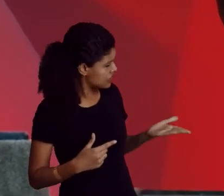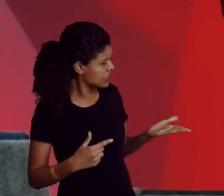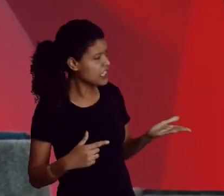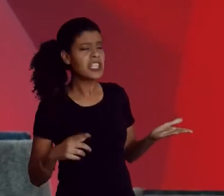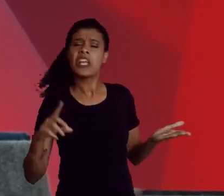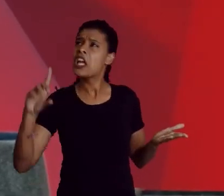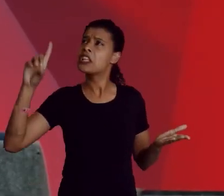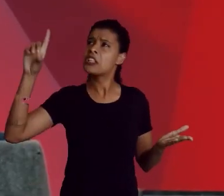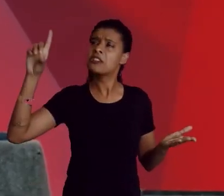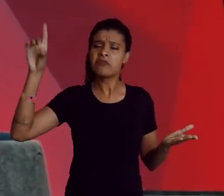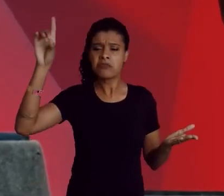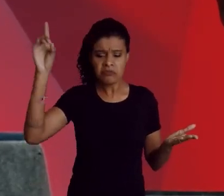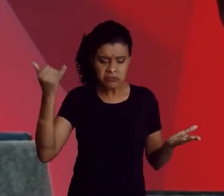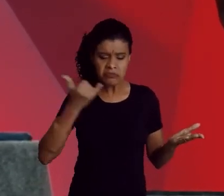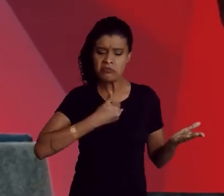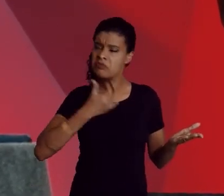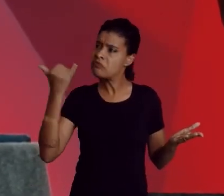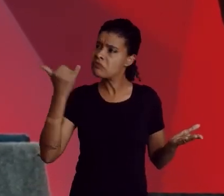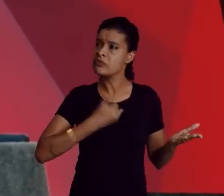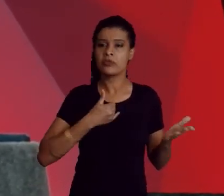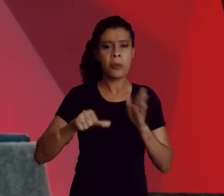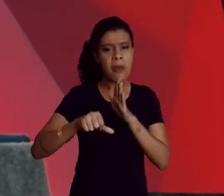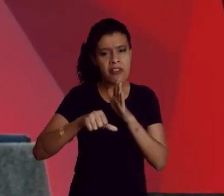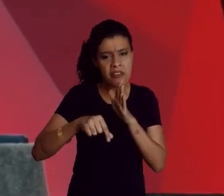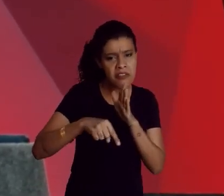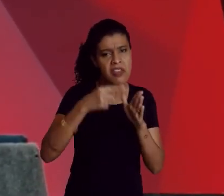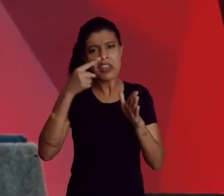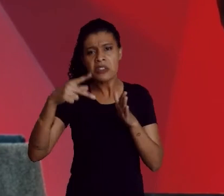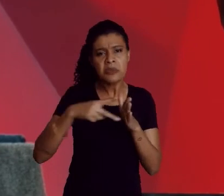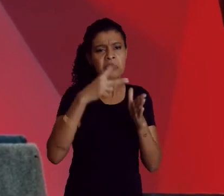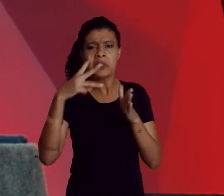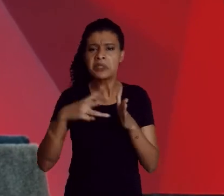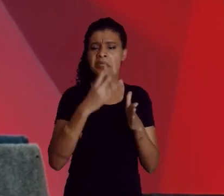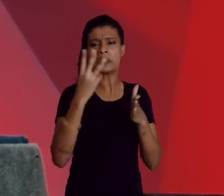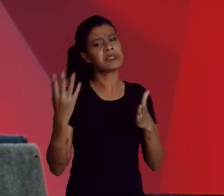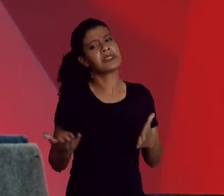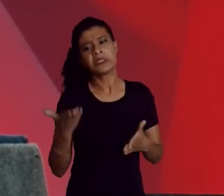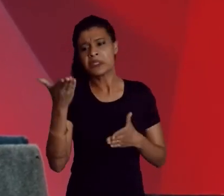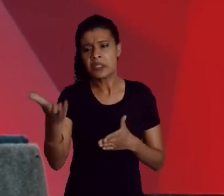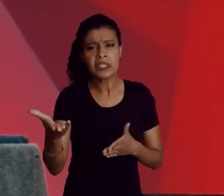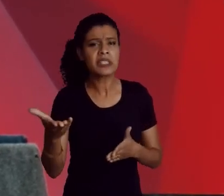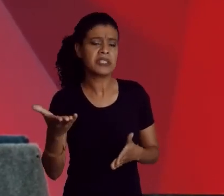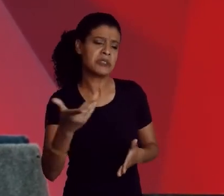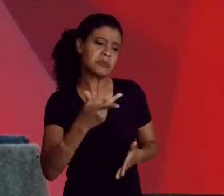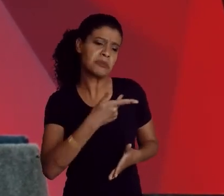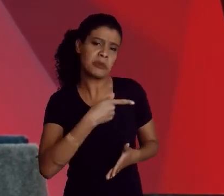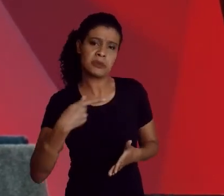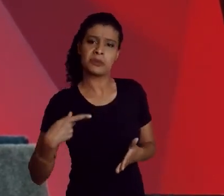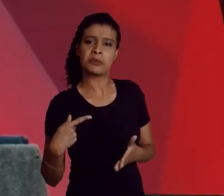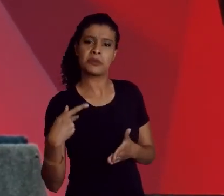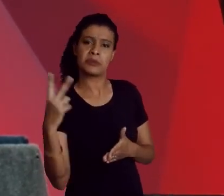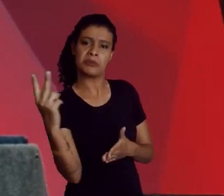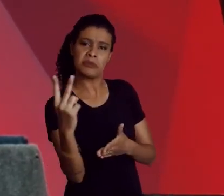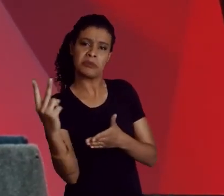a confirmação. Vim dar uma carona pro pastor Bruno e pra doutora Lucimária e tamo aqui, né? E não sei de nada, não.